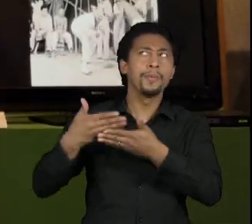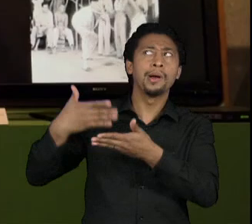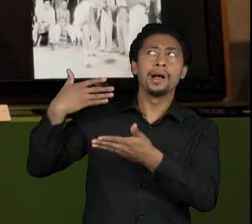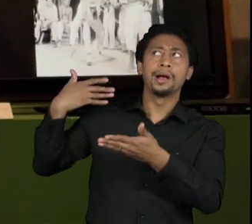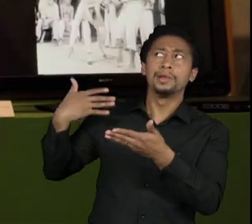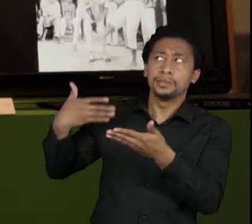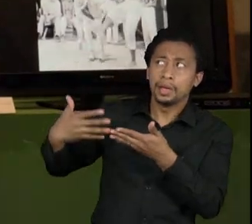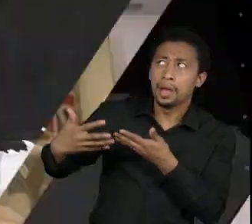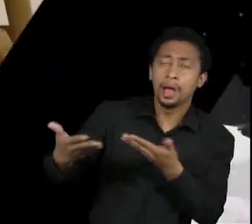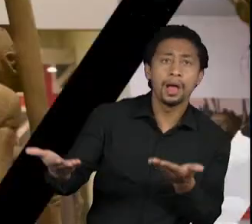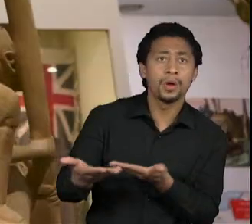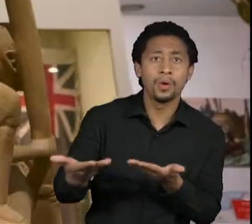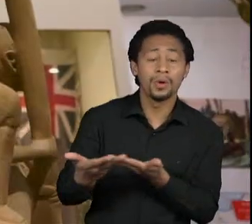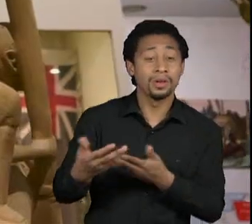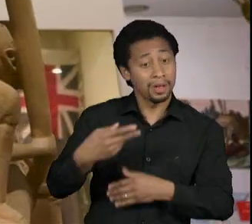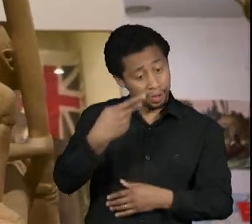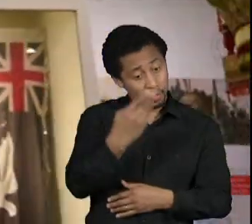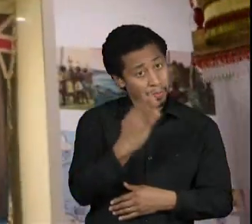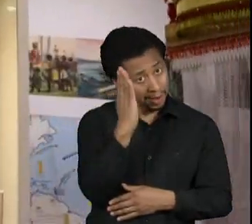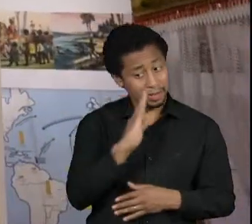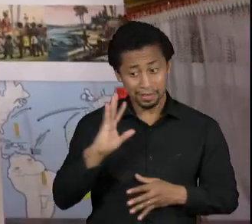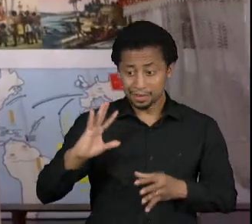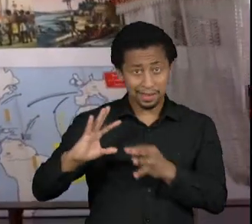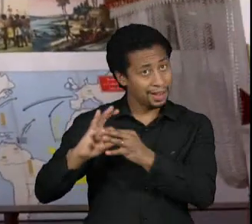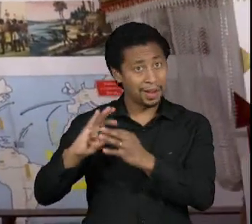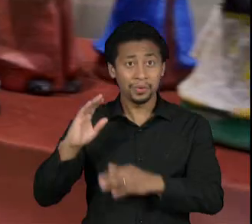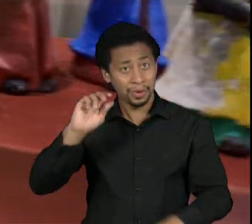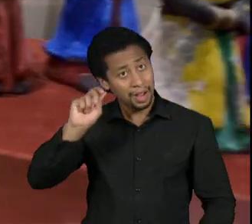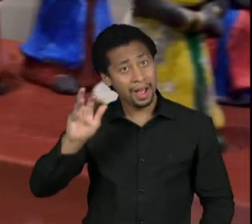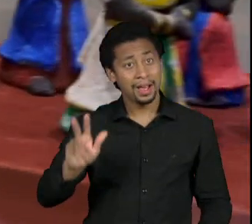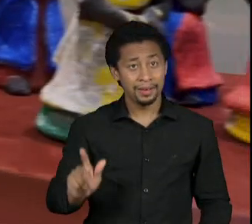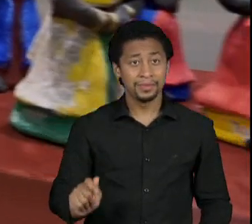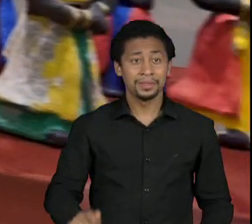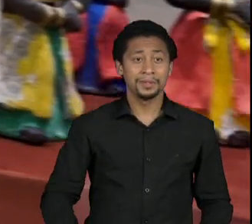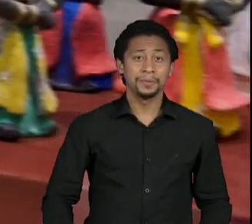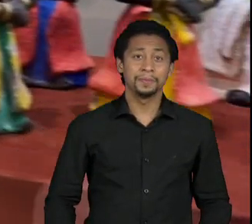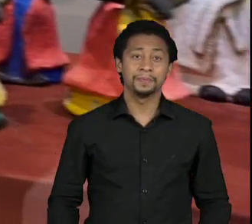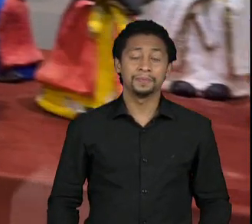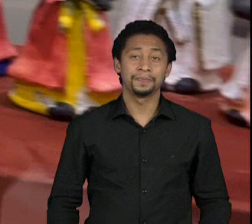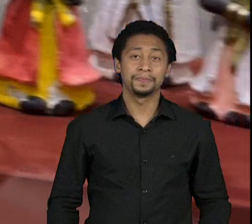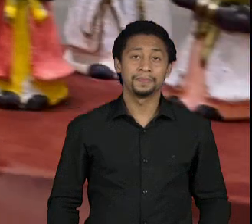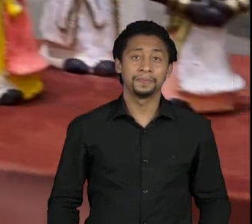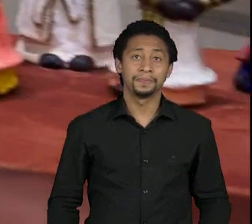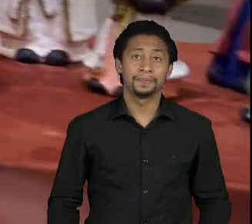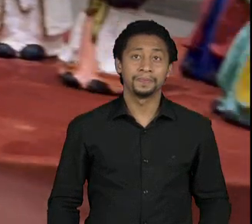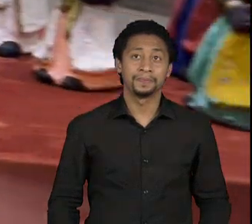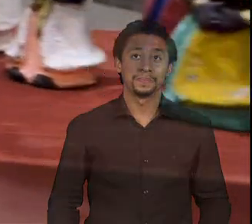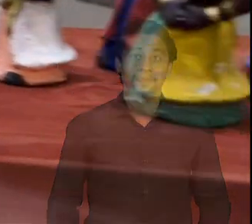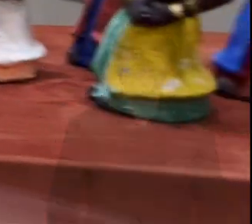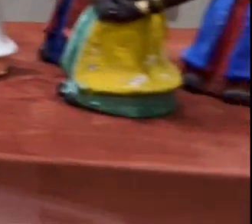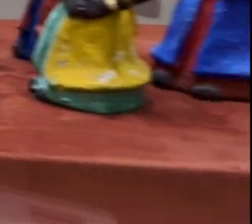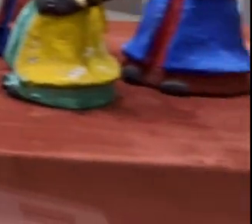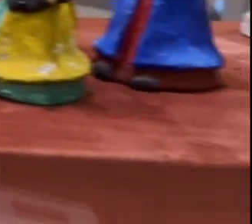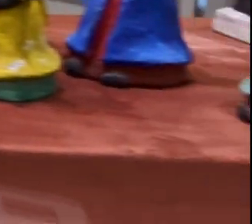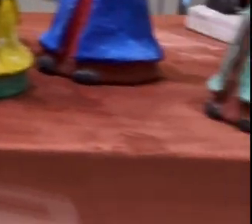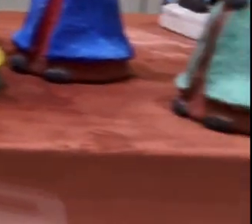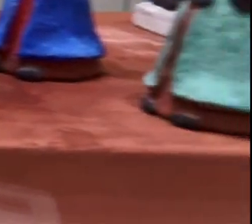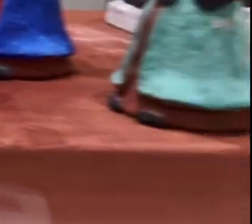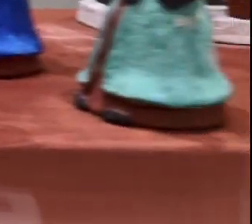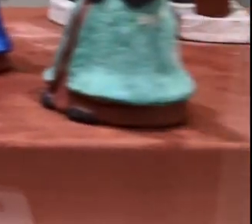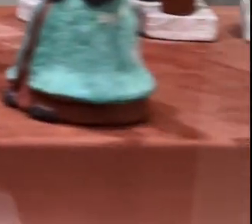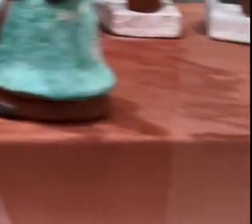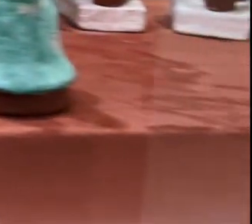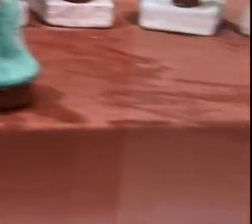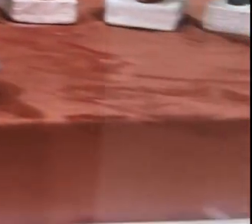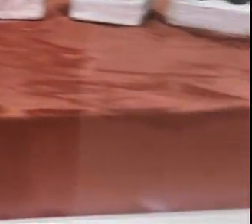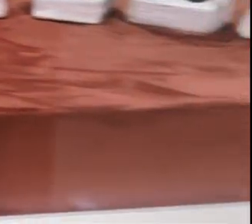Brasil sem África. Somos crioulo doido, somos bem legal. Temos cabelo duro, somos black pau. Somos crioulo doido, somos bem legal.